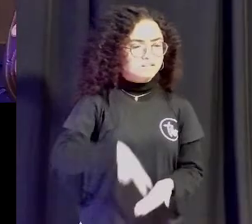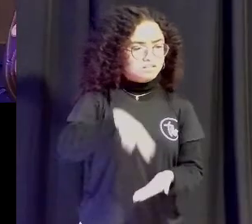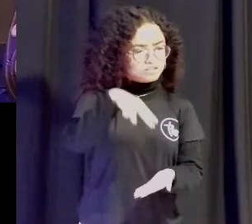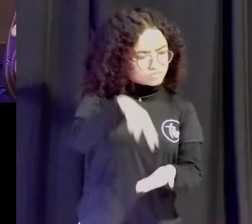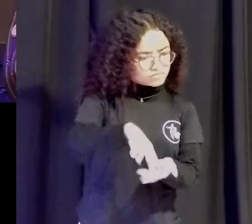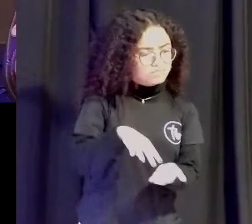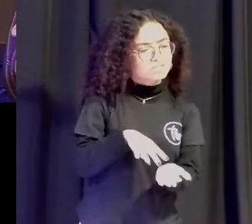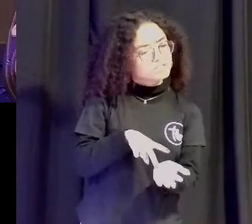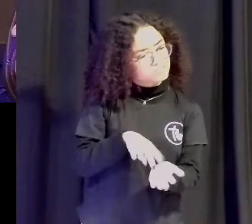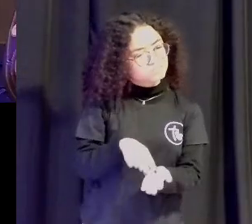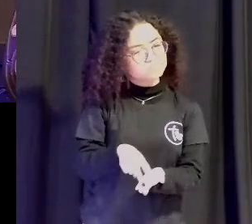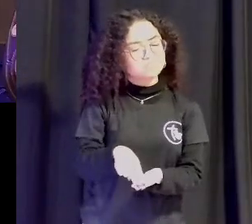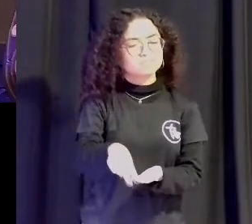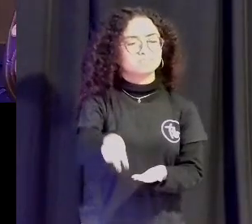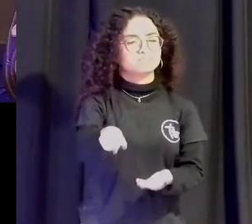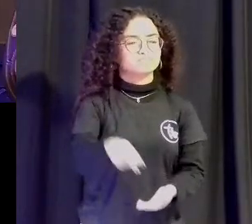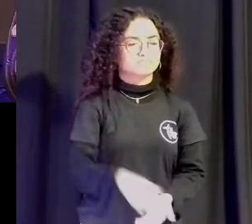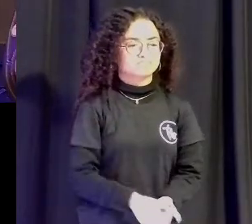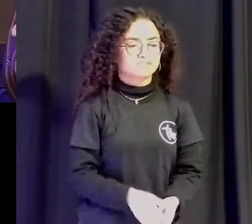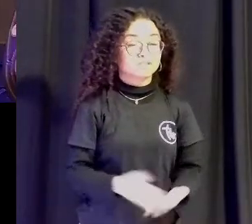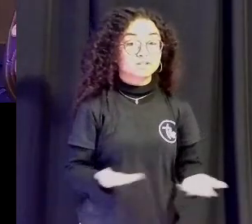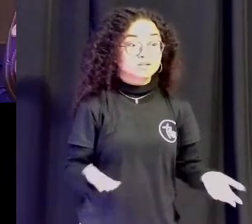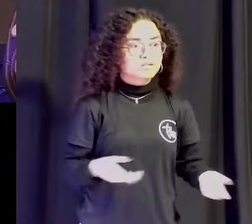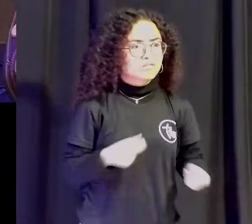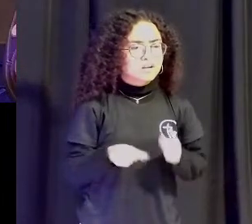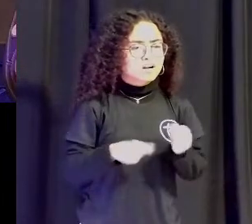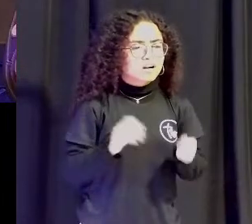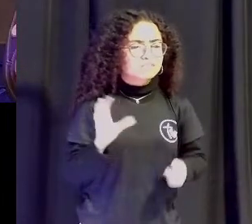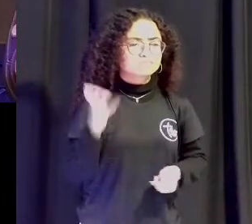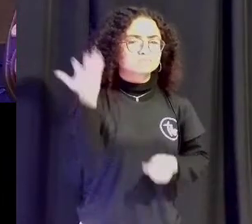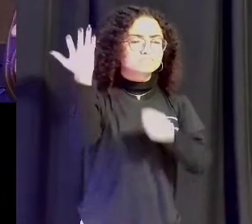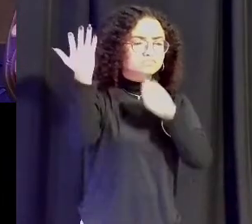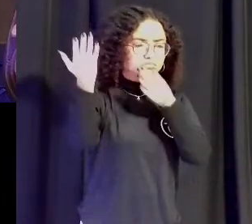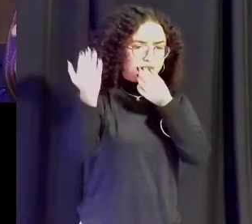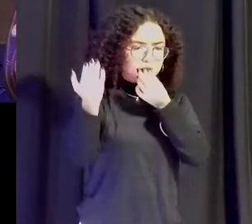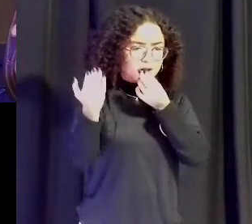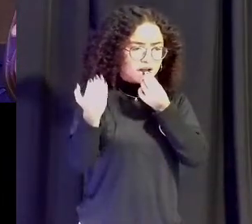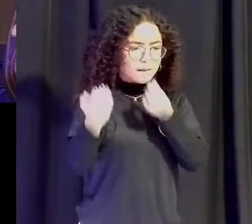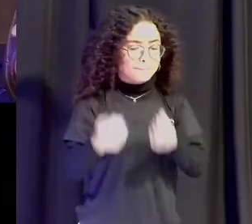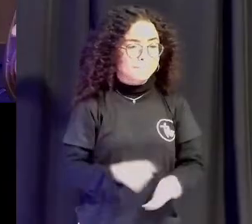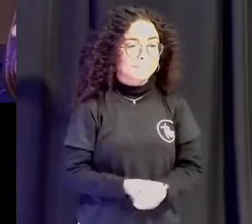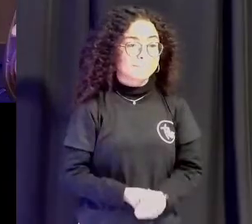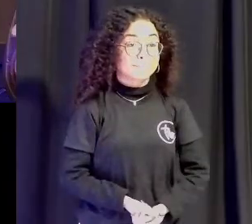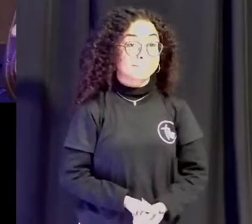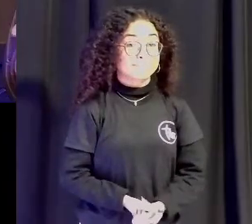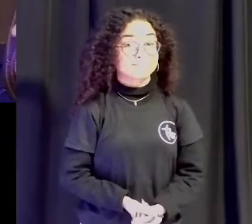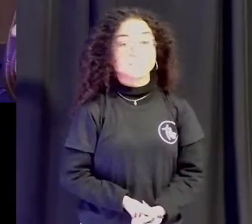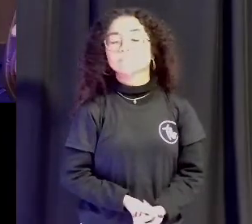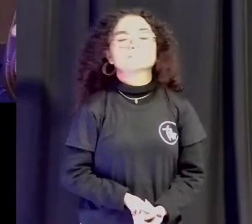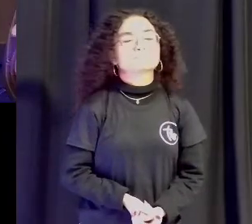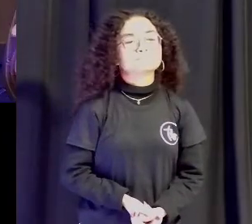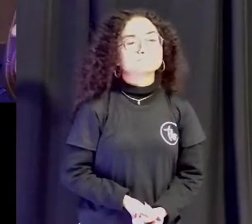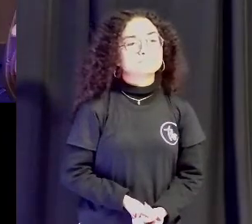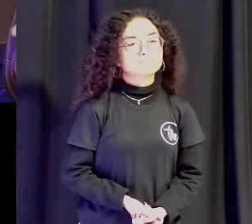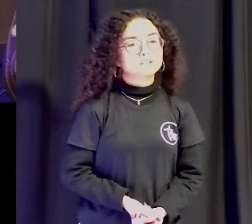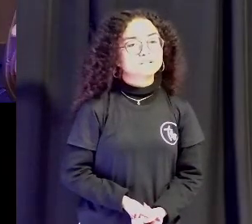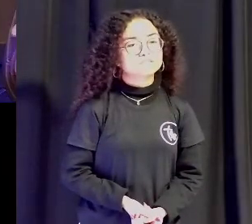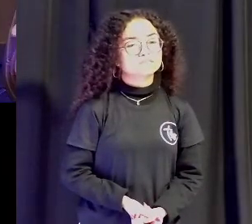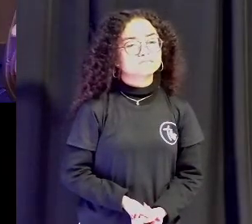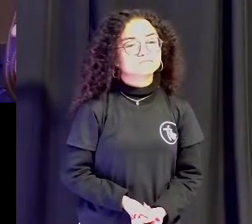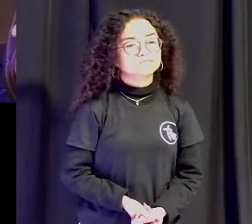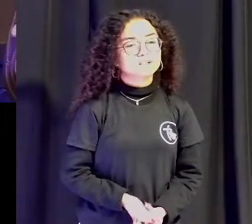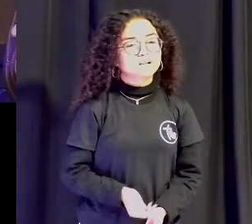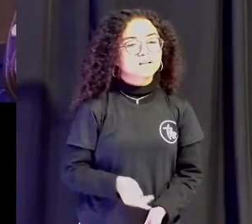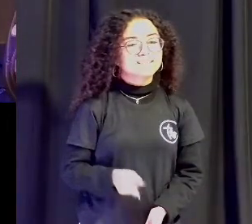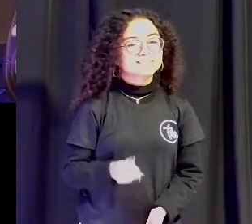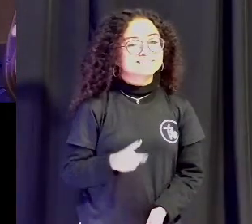anda. O que aconteceu? Ah, meus irmãos, havia uma